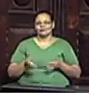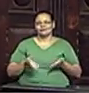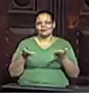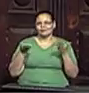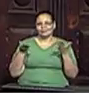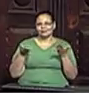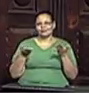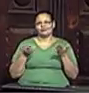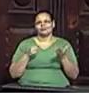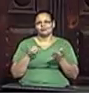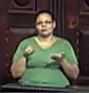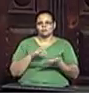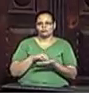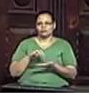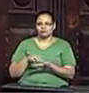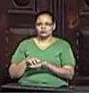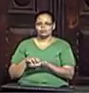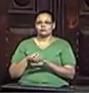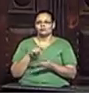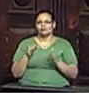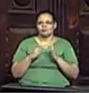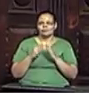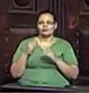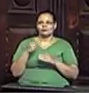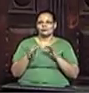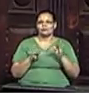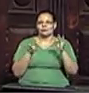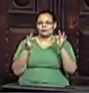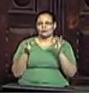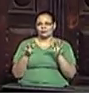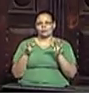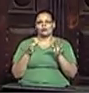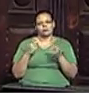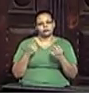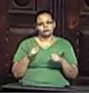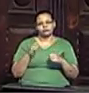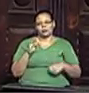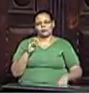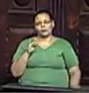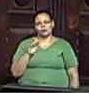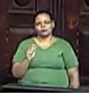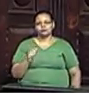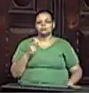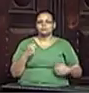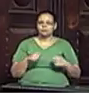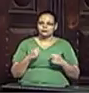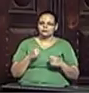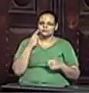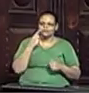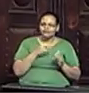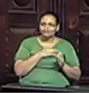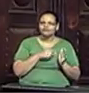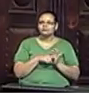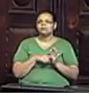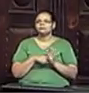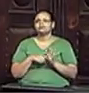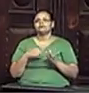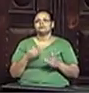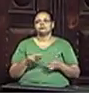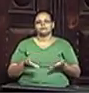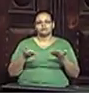estimulando as comunidades terapêuticas, apenas fazendo o que deve ser feito, que é regulá-las, discipliná-las,